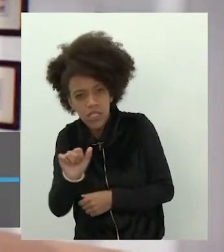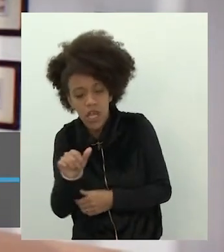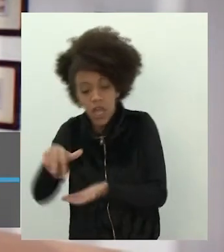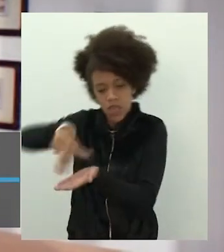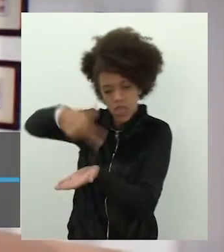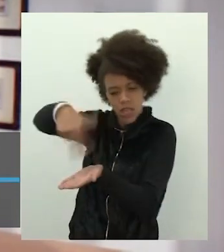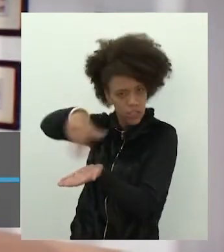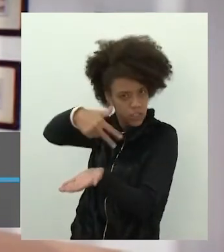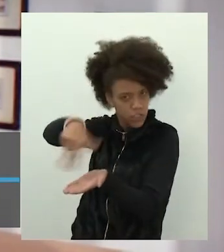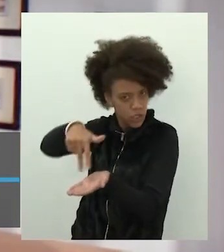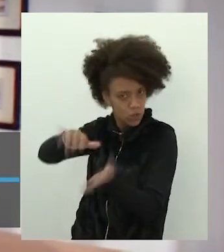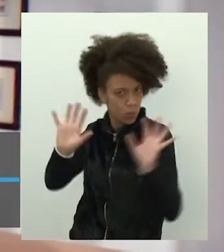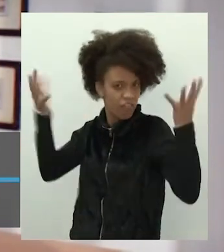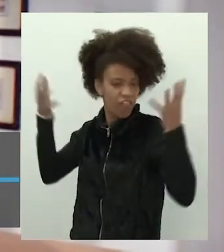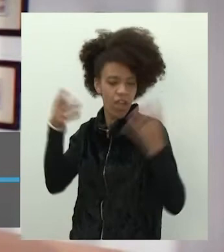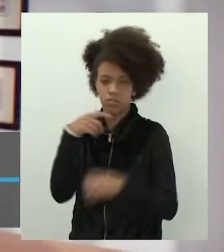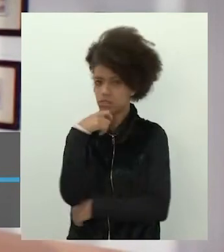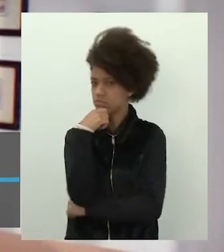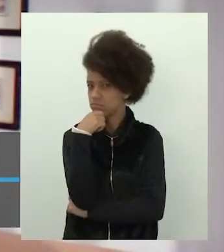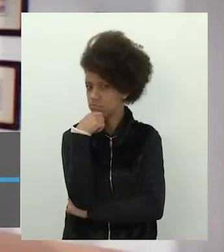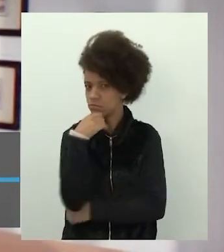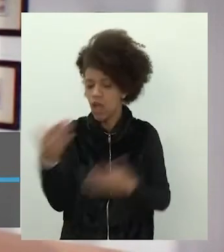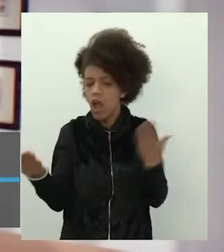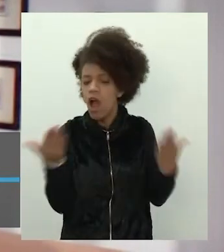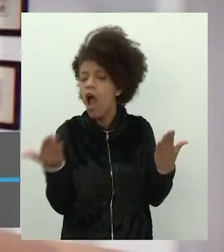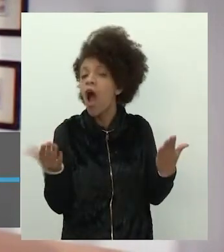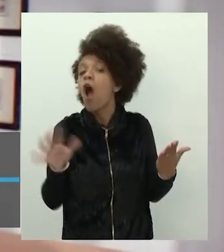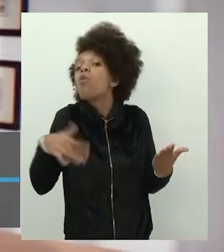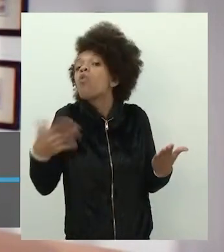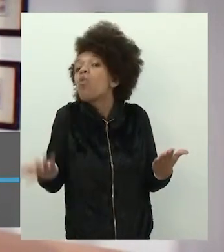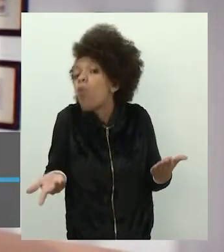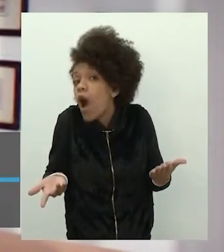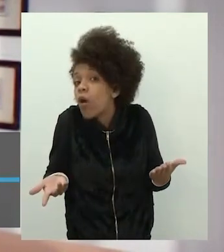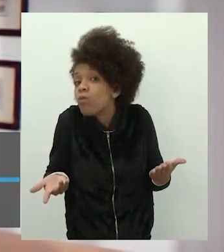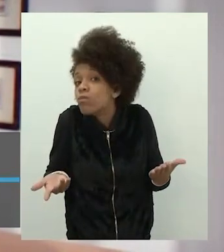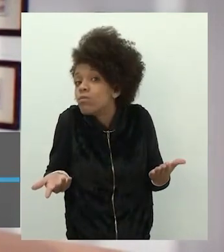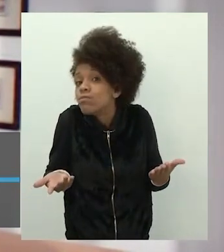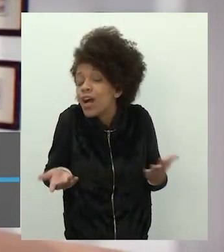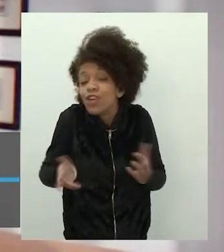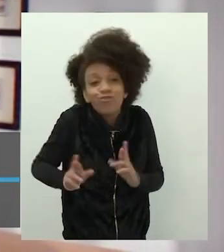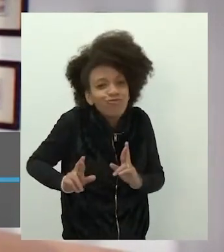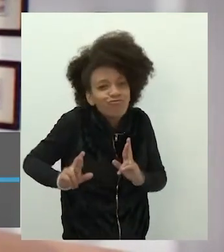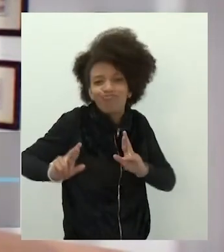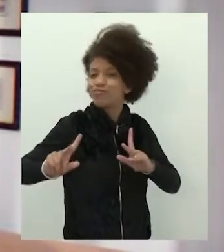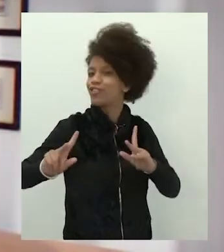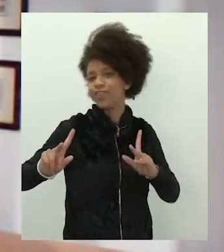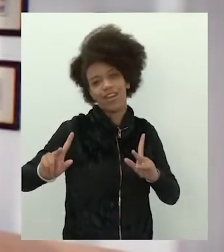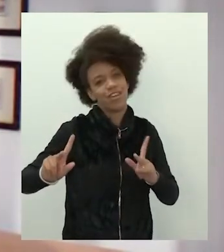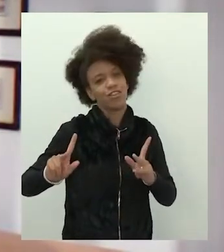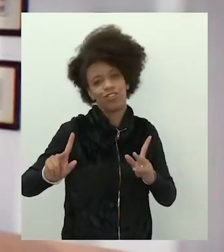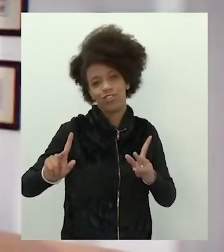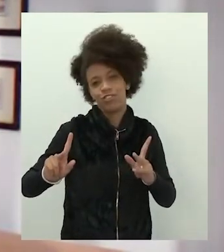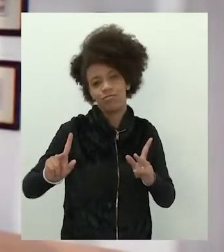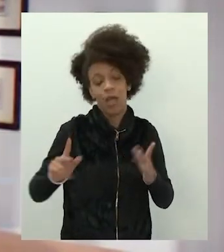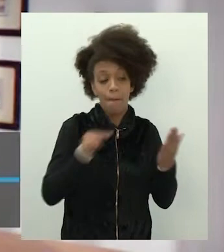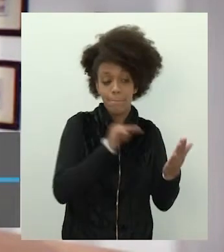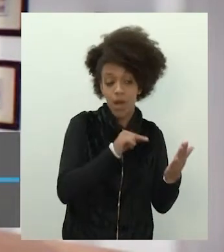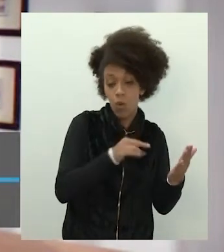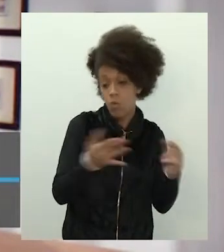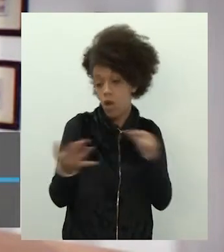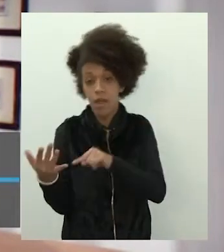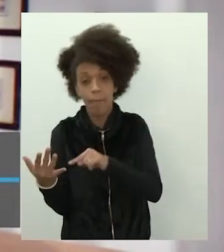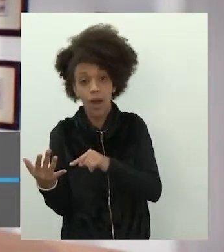dançando numa festa? De quem nós falamos? Faz toda a diferença uma atividade para um e